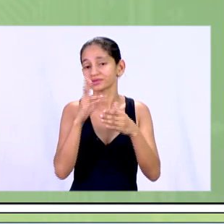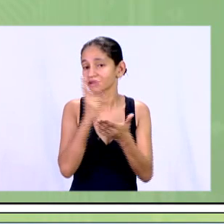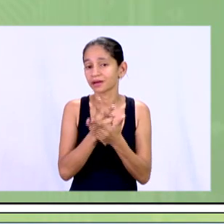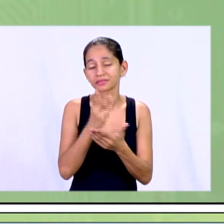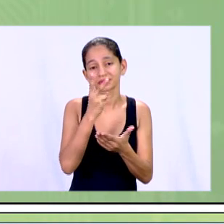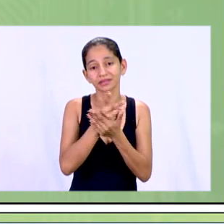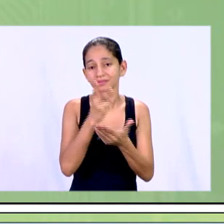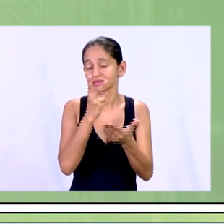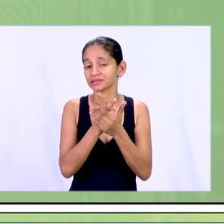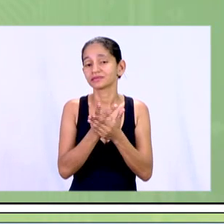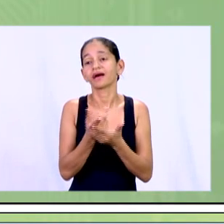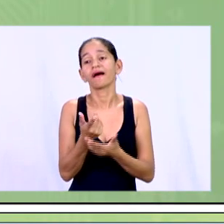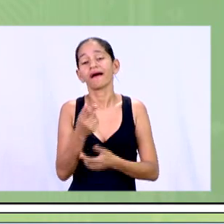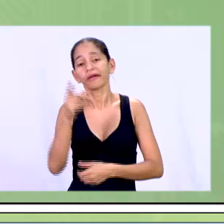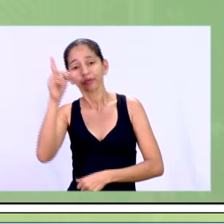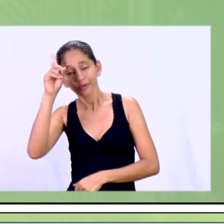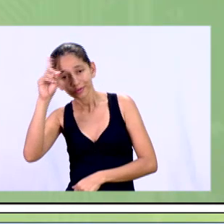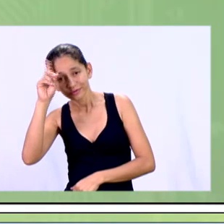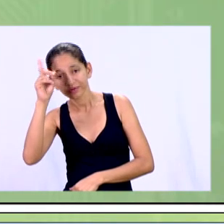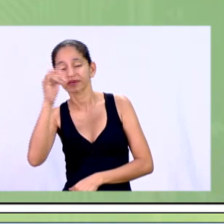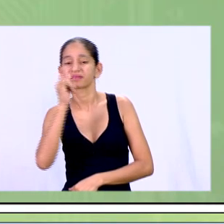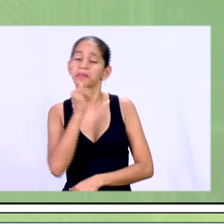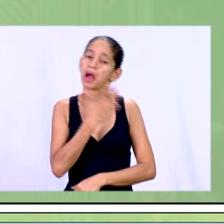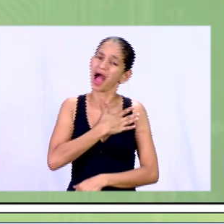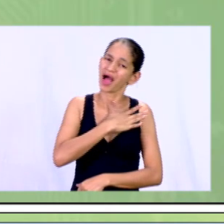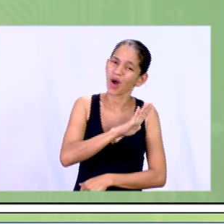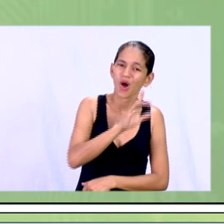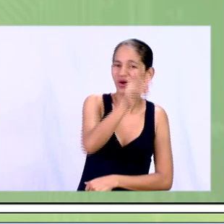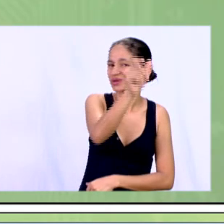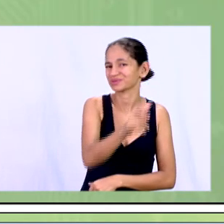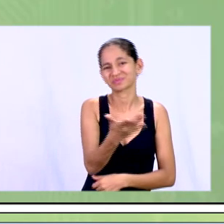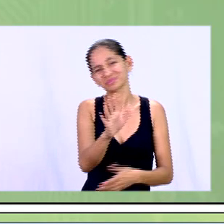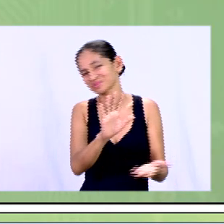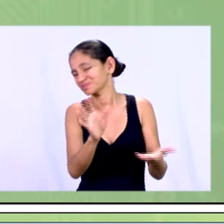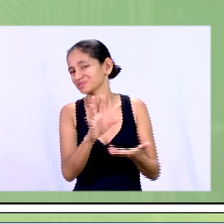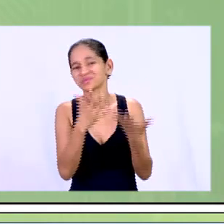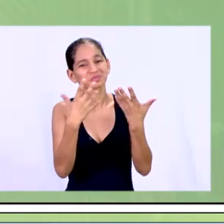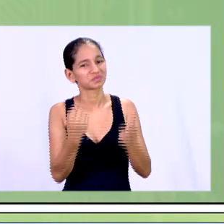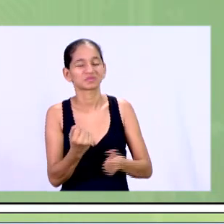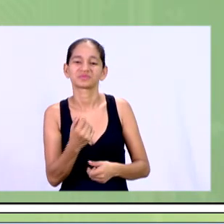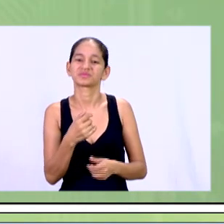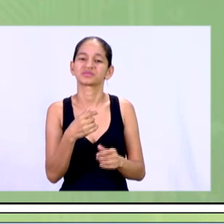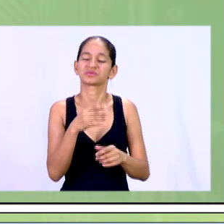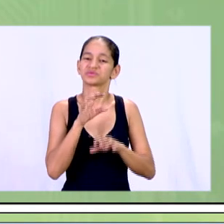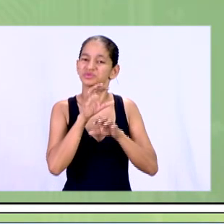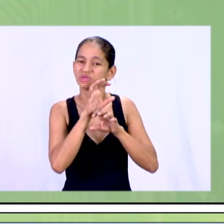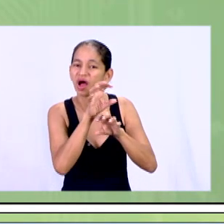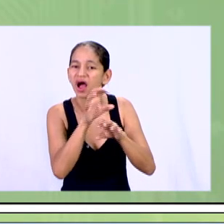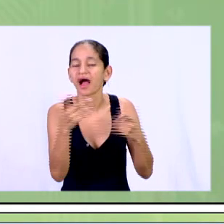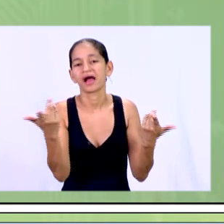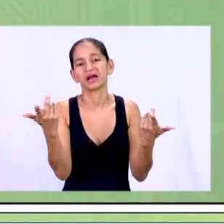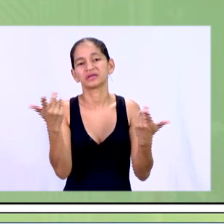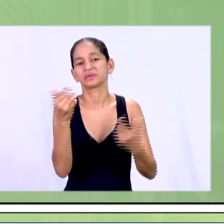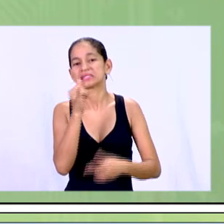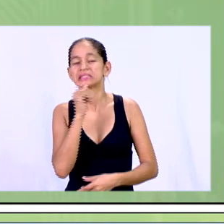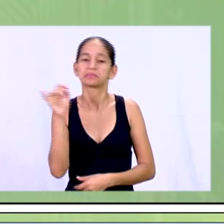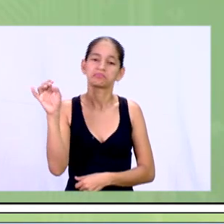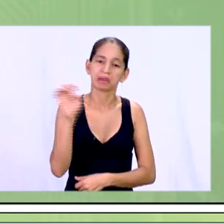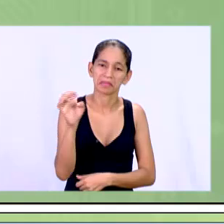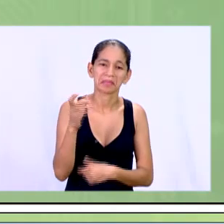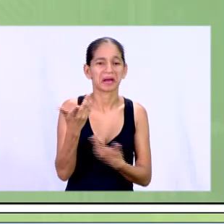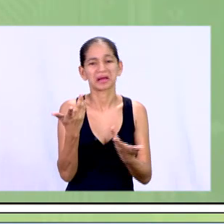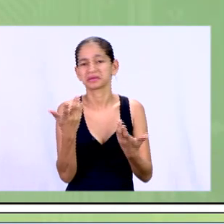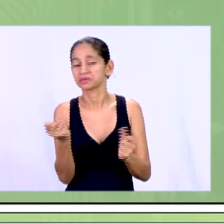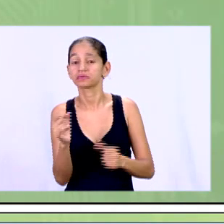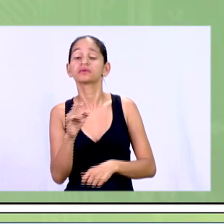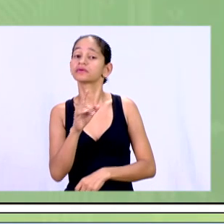dia, né? Não gosto de fulano, não aceito a conduta sexual dele, não